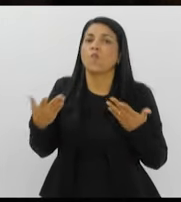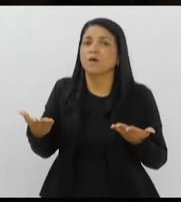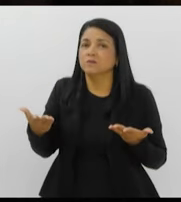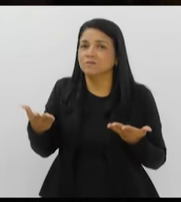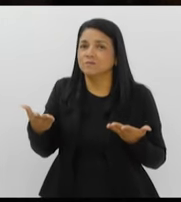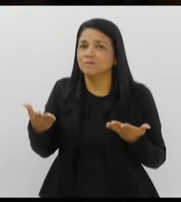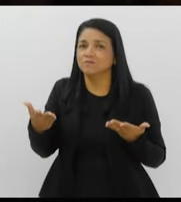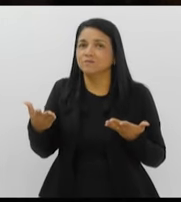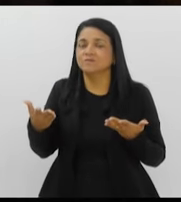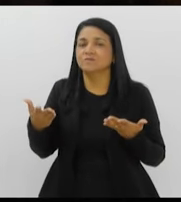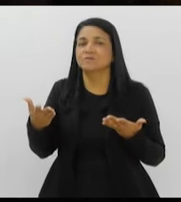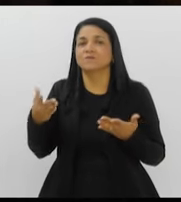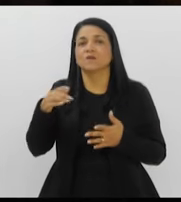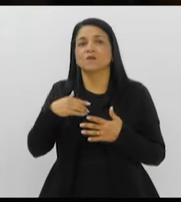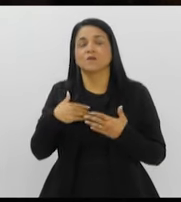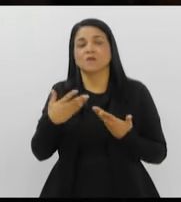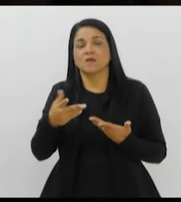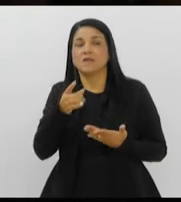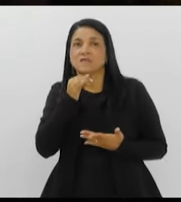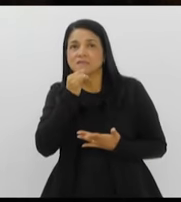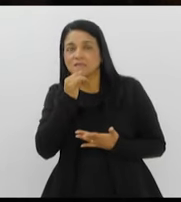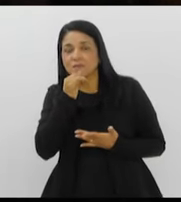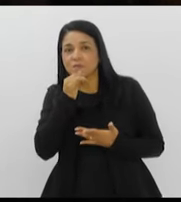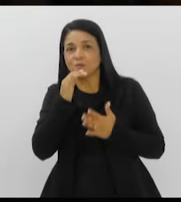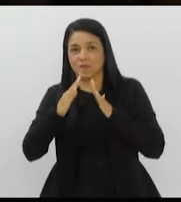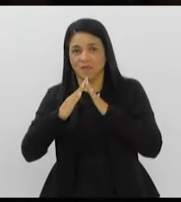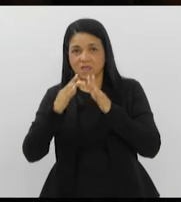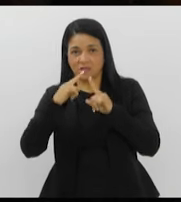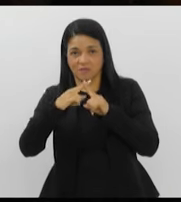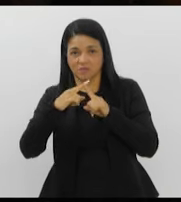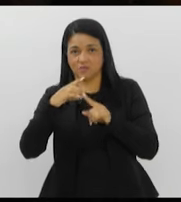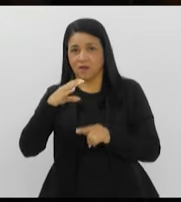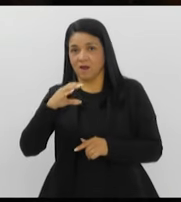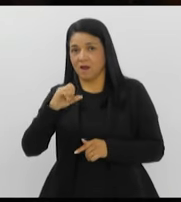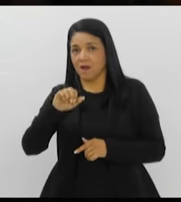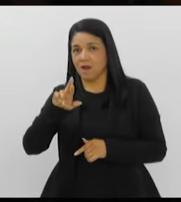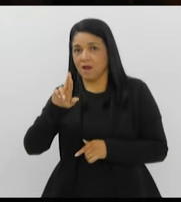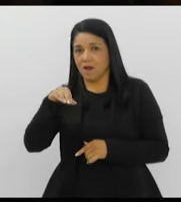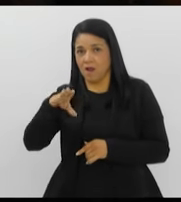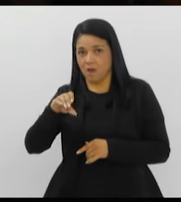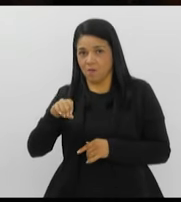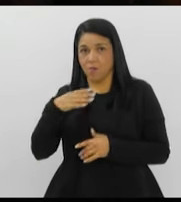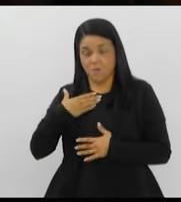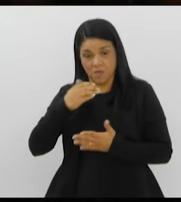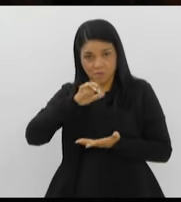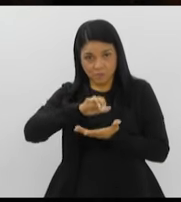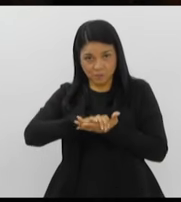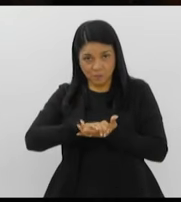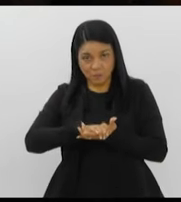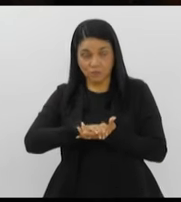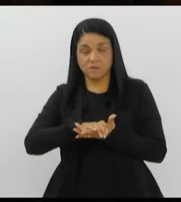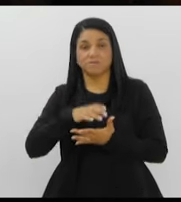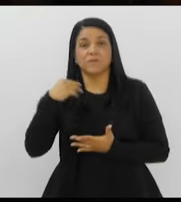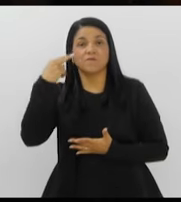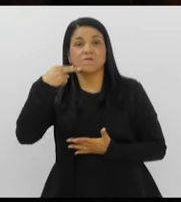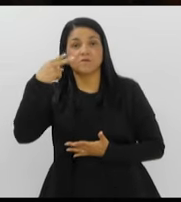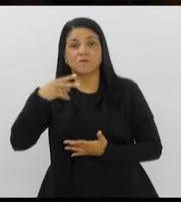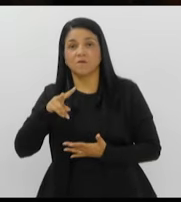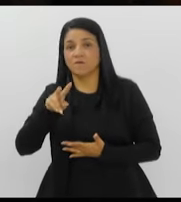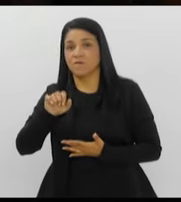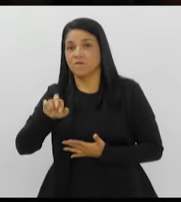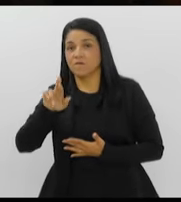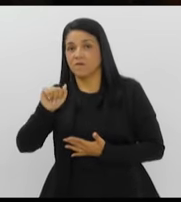exemplo, para ir na Igreja do Carmo, com a minha esposa, que é a vereadora Vera Lins, eu tenho que